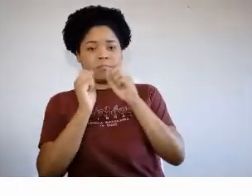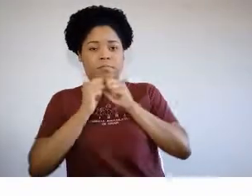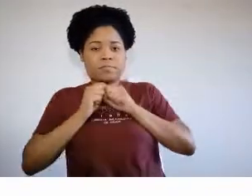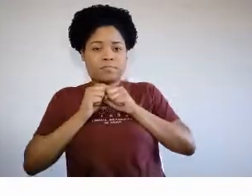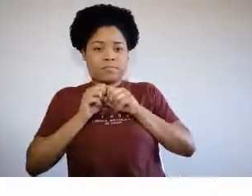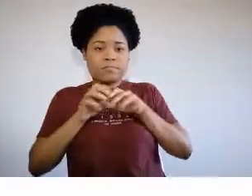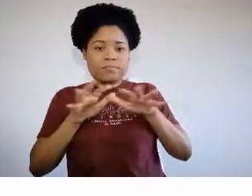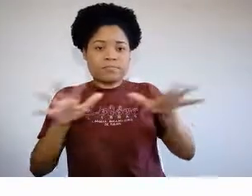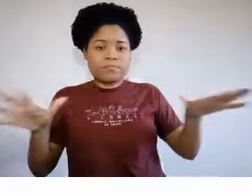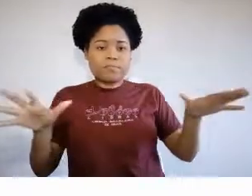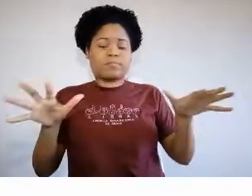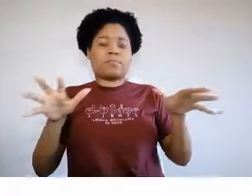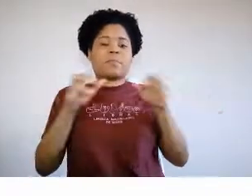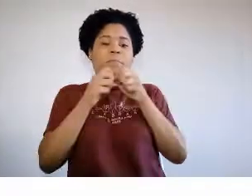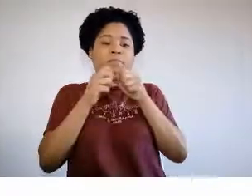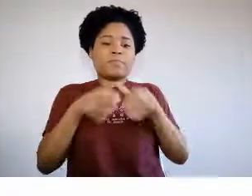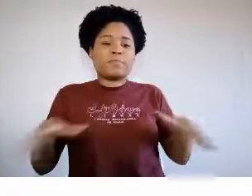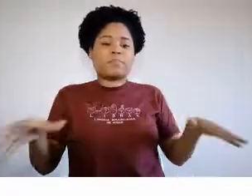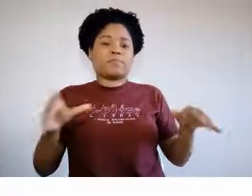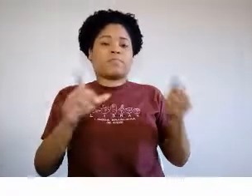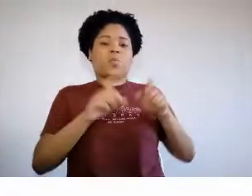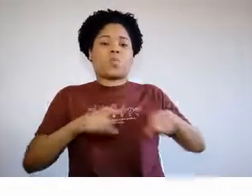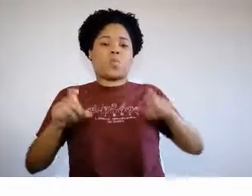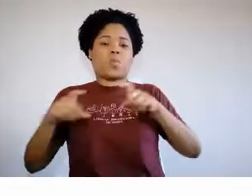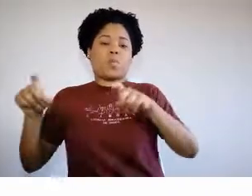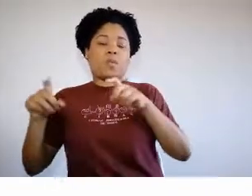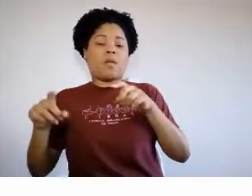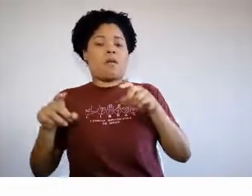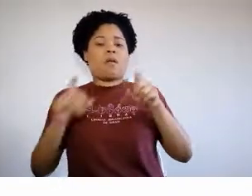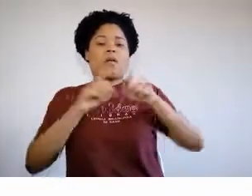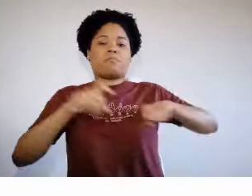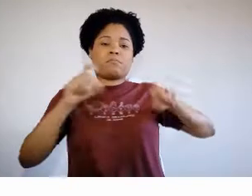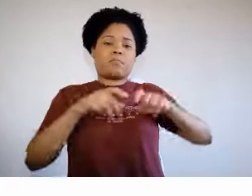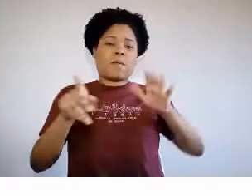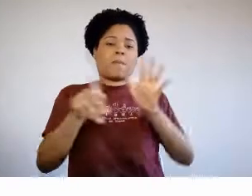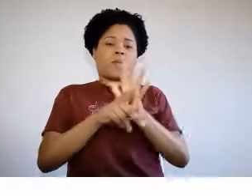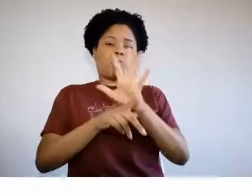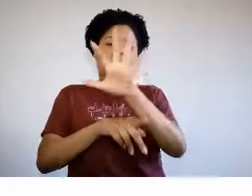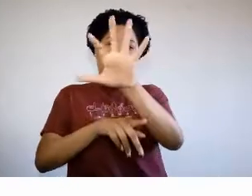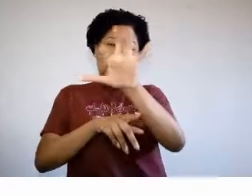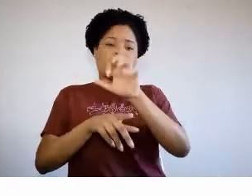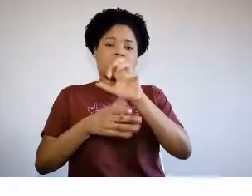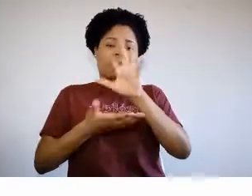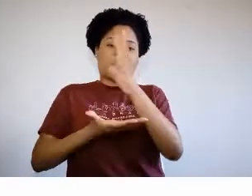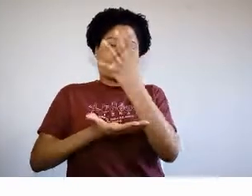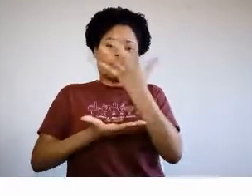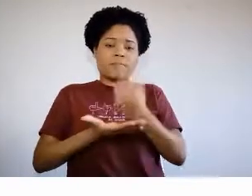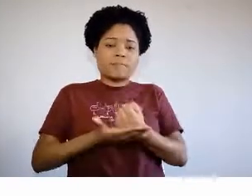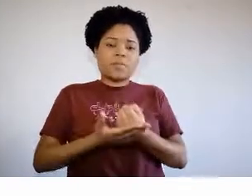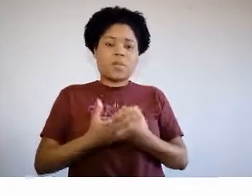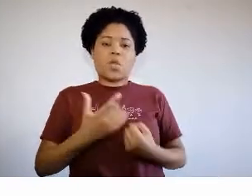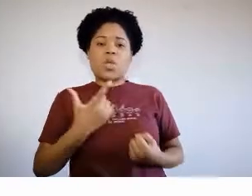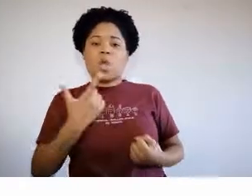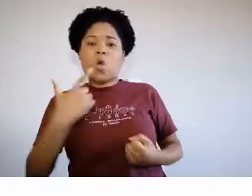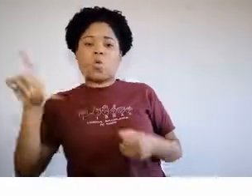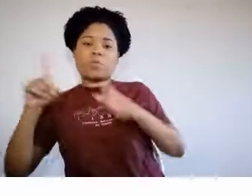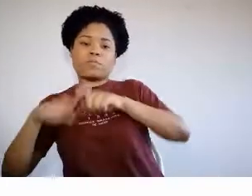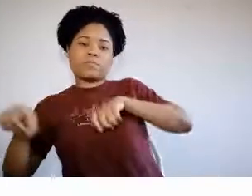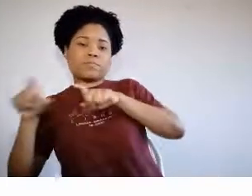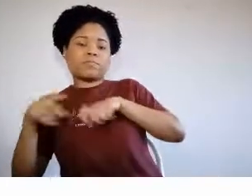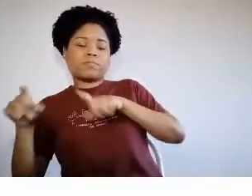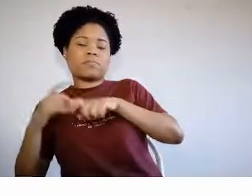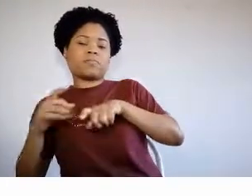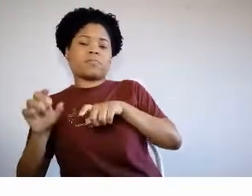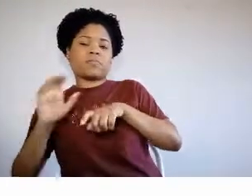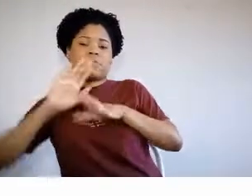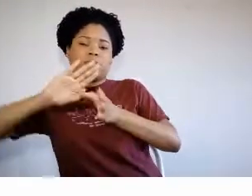dados, replica esse pacote e envia para todas as máquinas. Aquela máquina que é dona do pacote vai receber e as demais